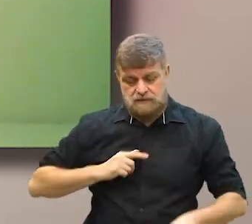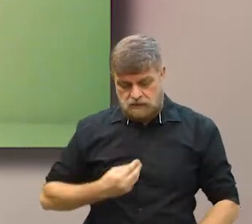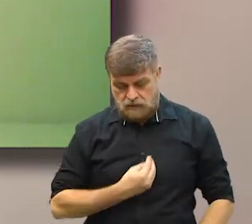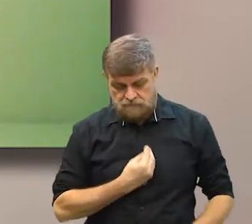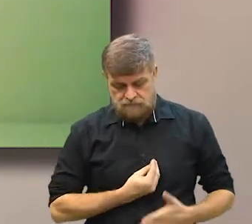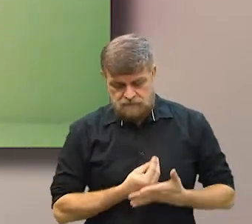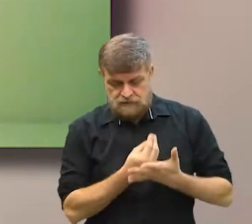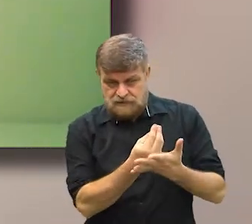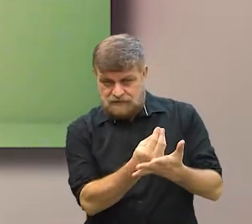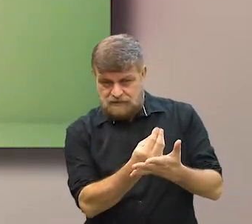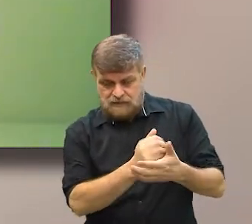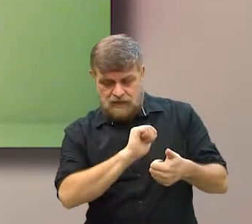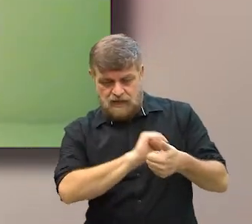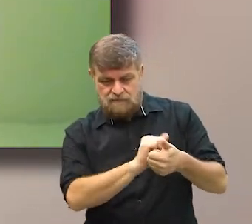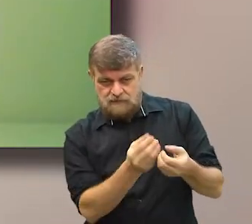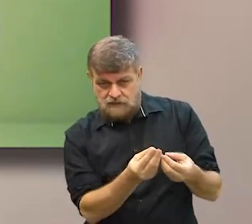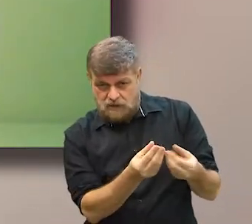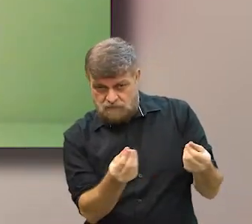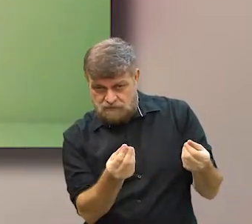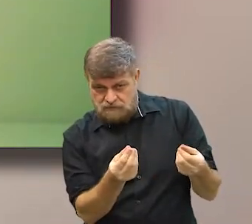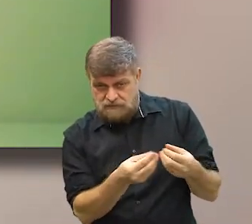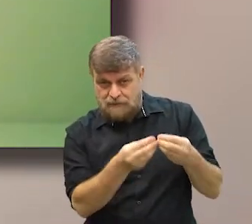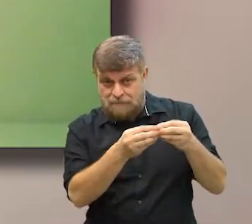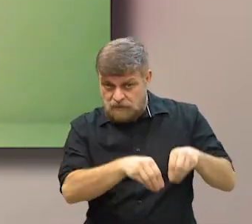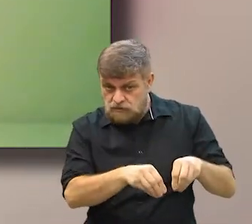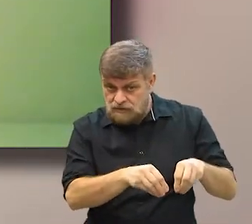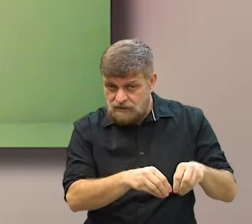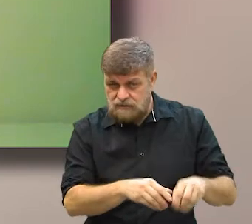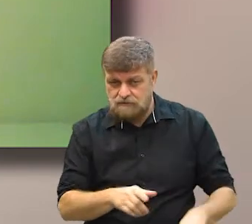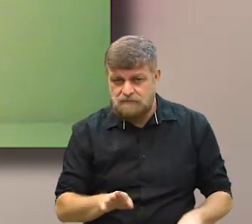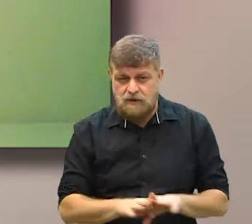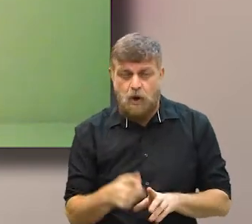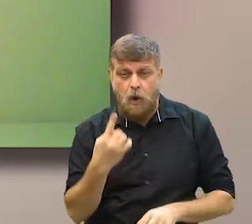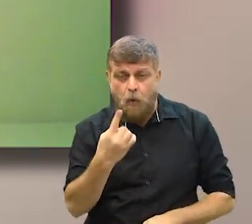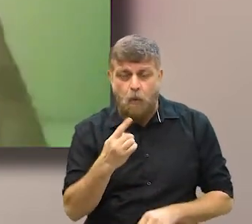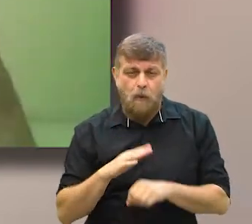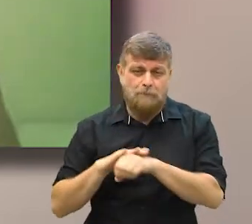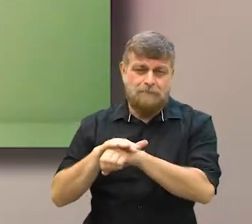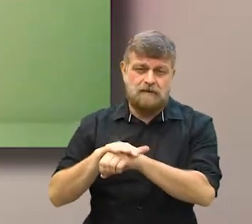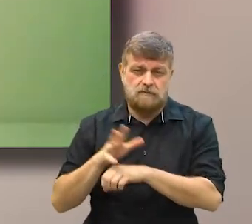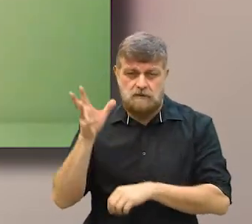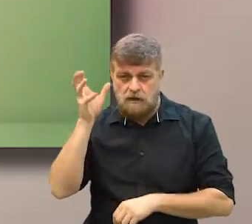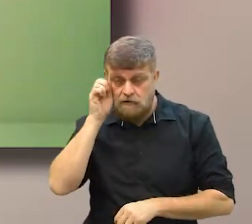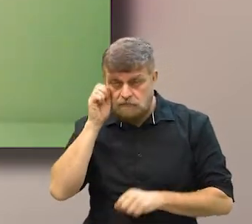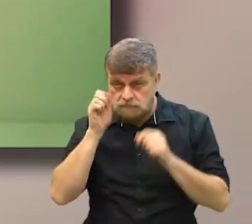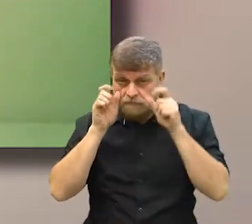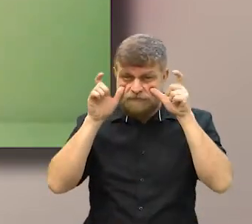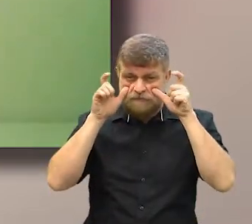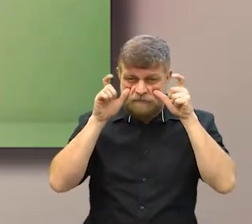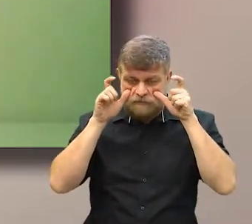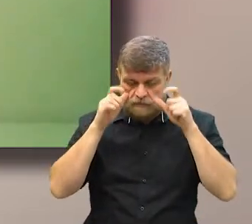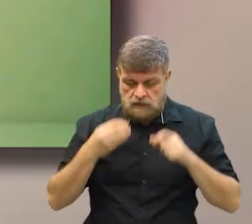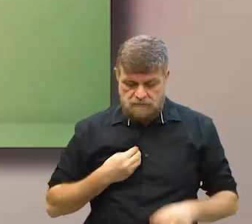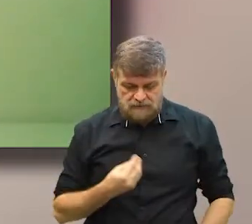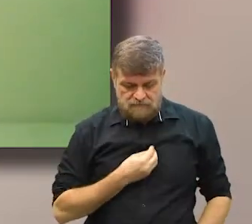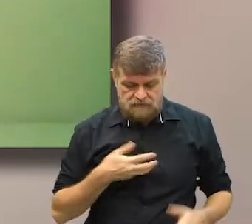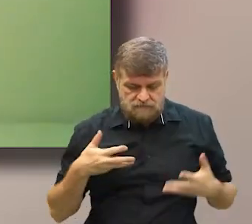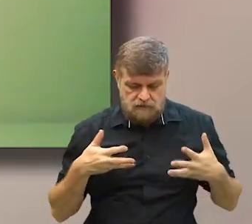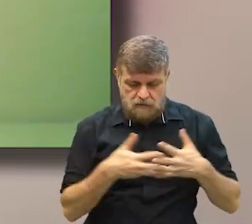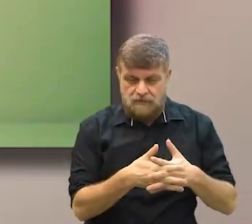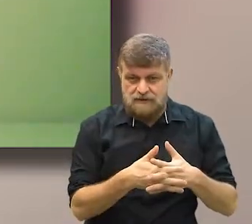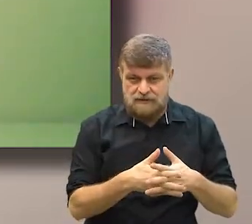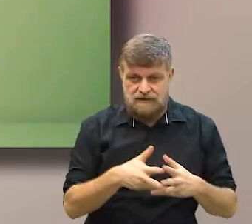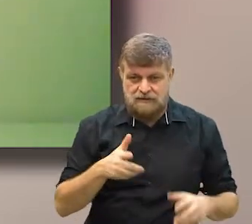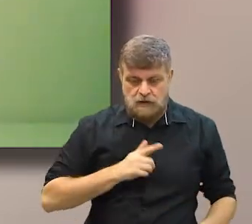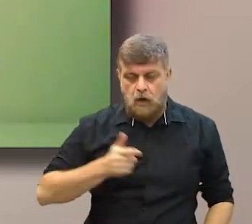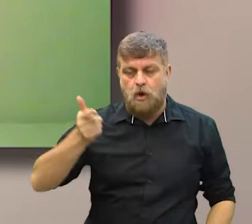Será que a vida, a qualidade de vida está sendo prejudicada? Não é uma noite de perda de sono que vai atrapalhar a qualidade de